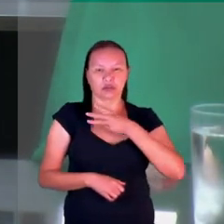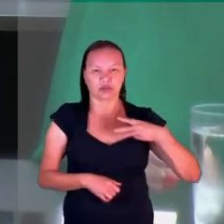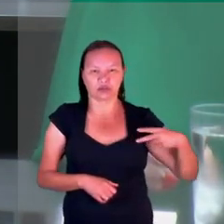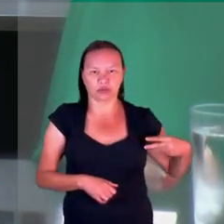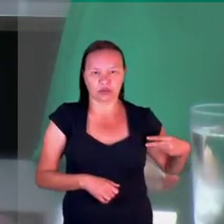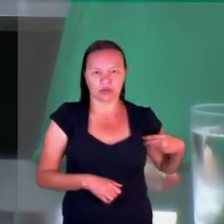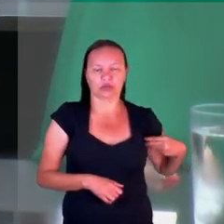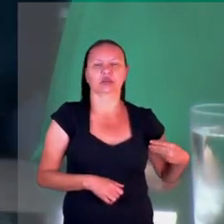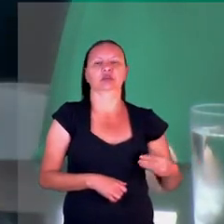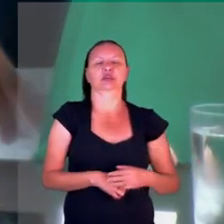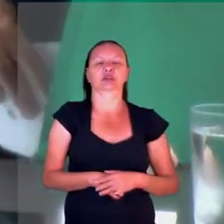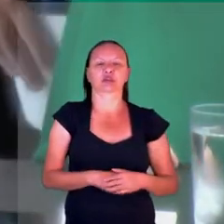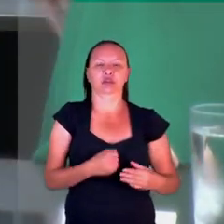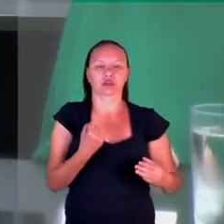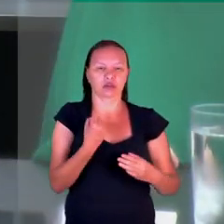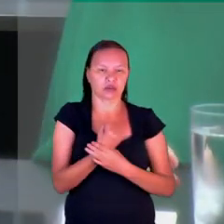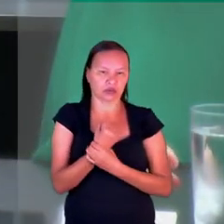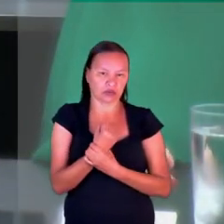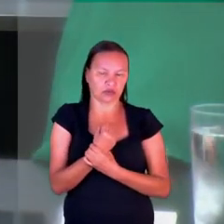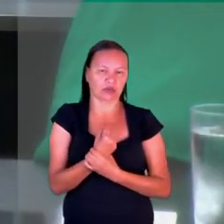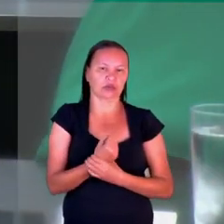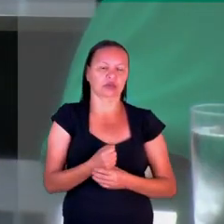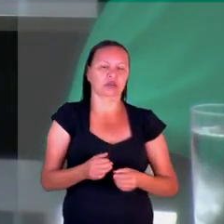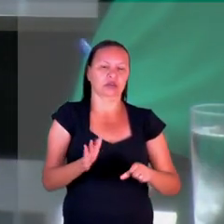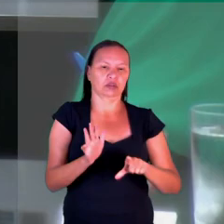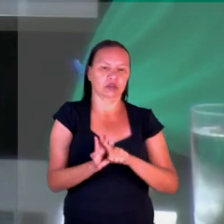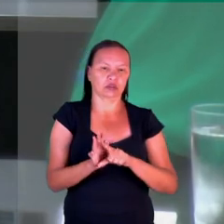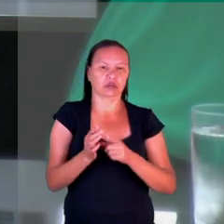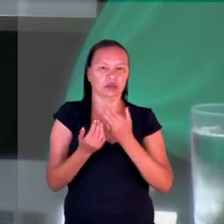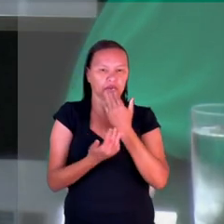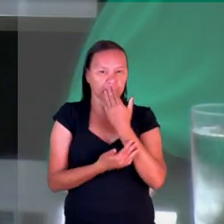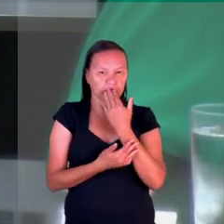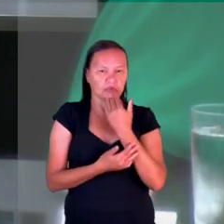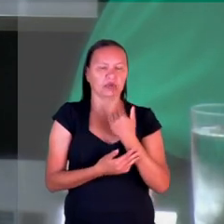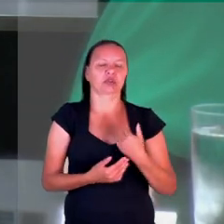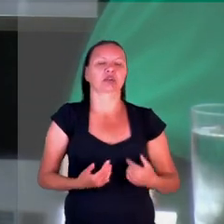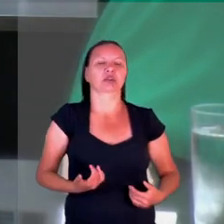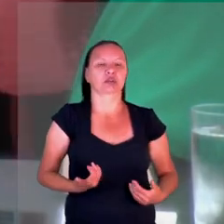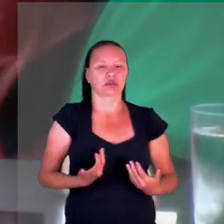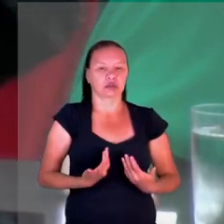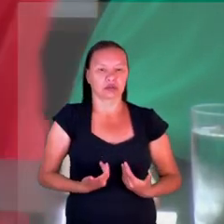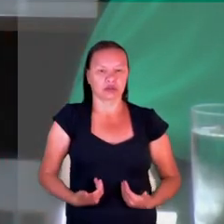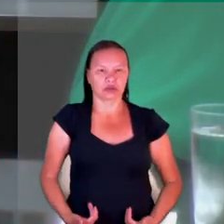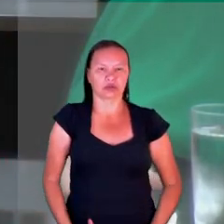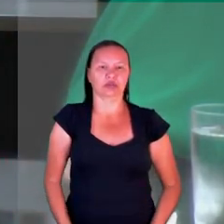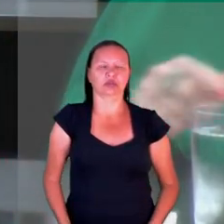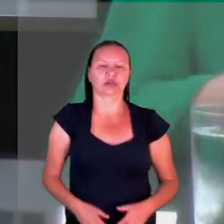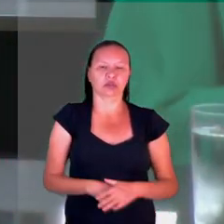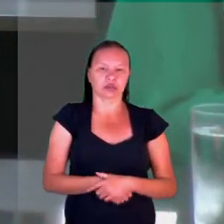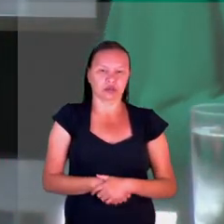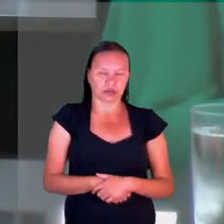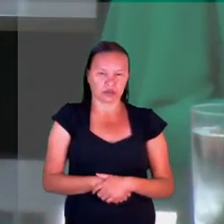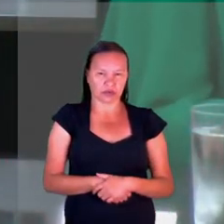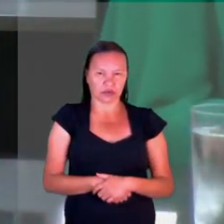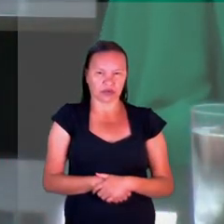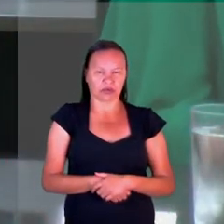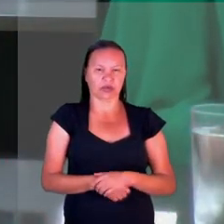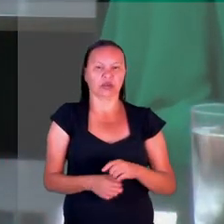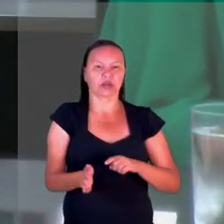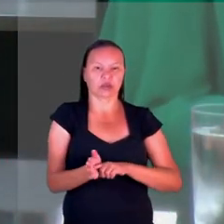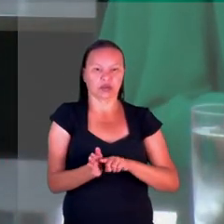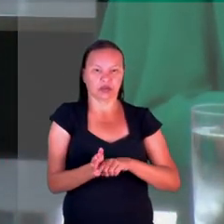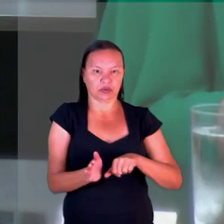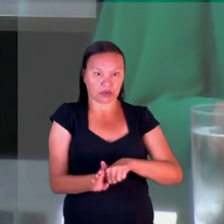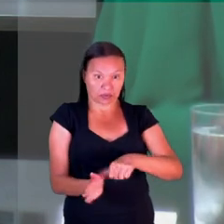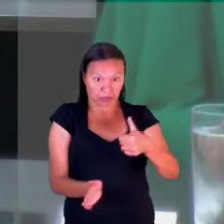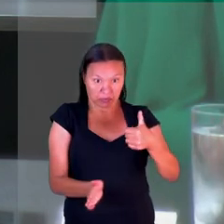na defesa da segurança alimentar e nutricional eh a primeira pergunta é minha o